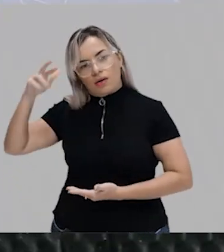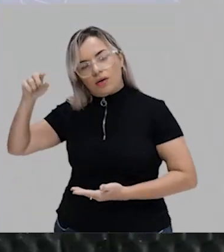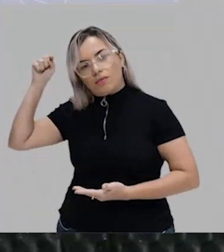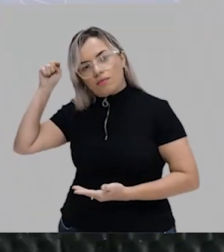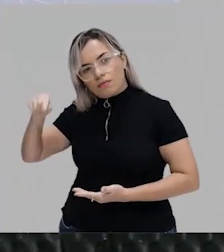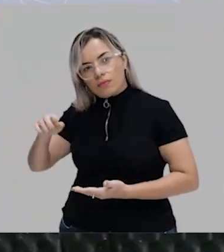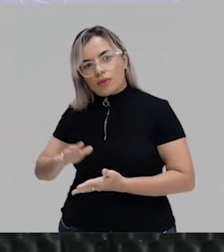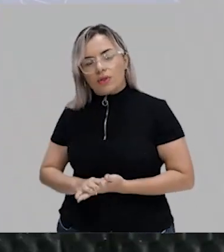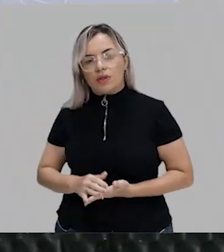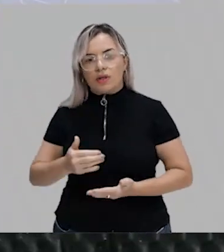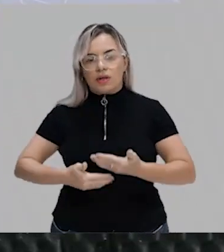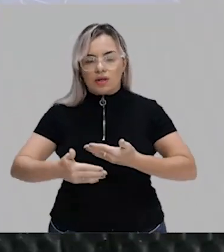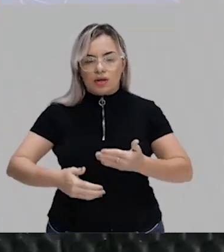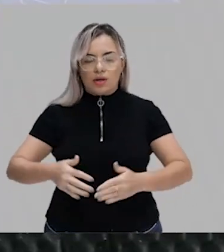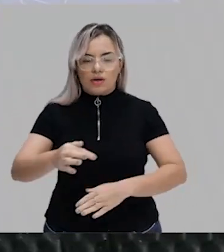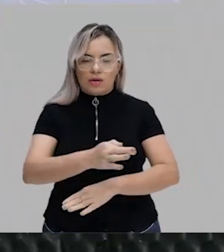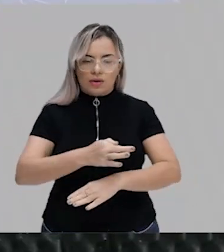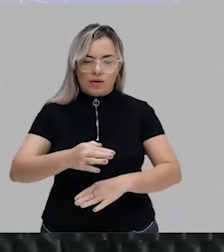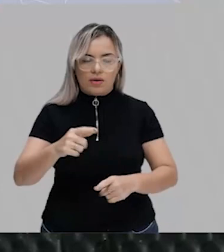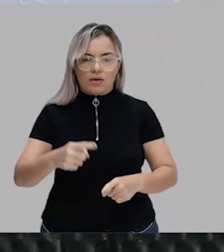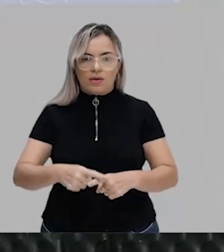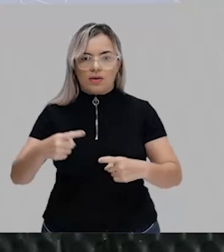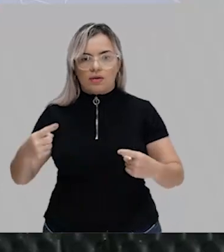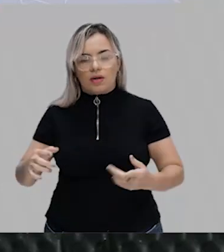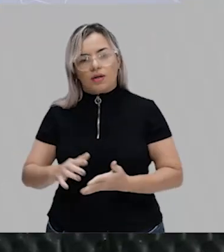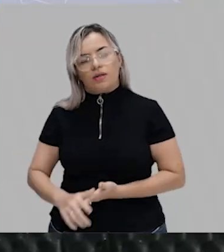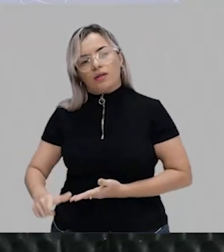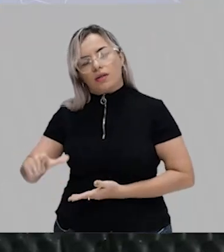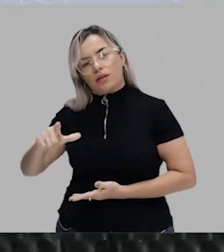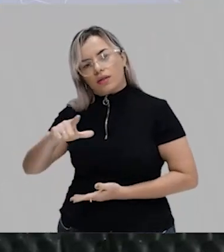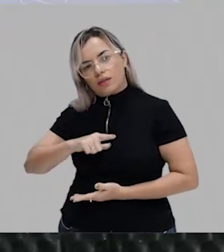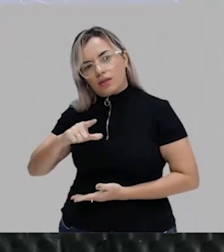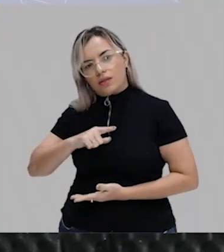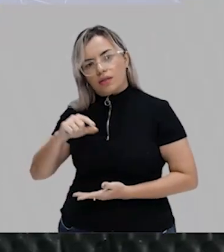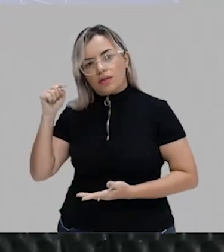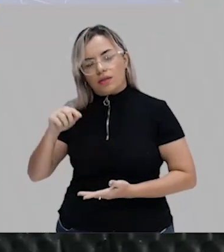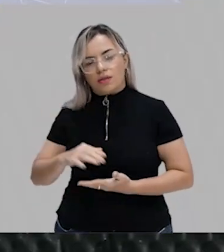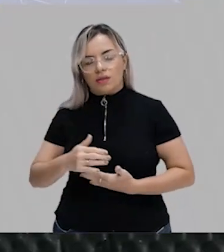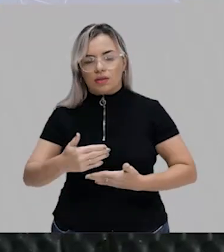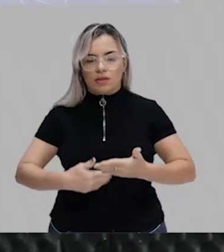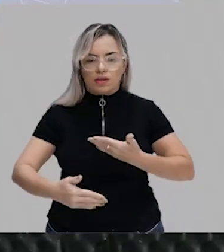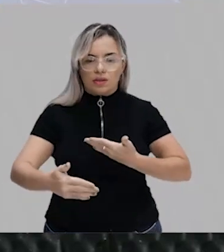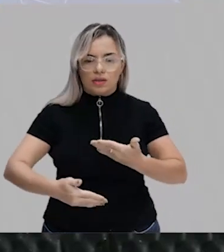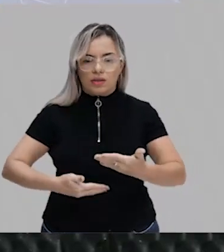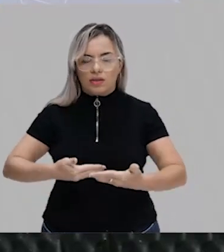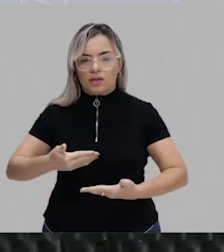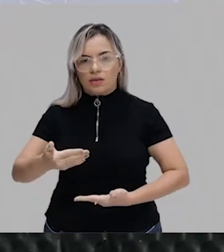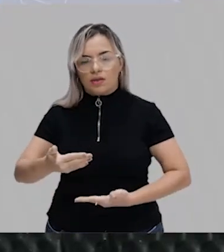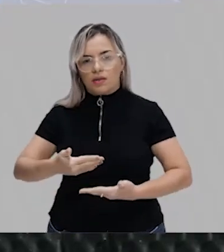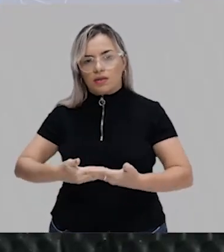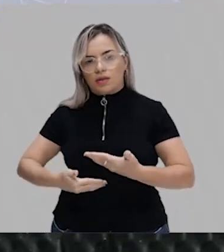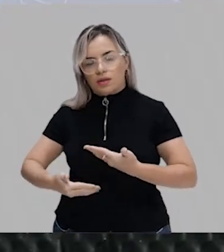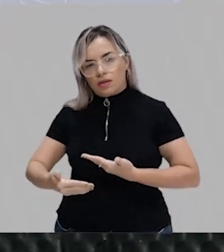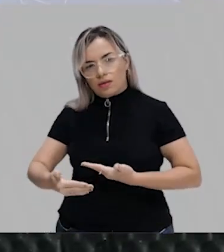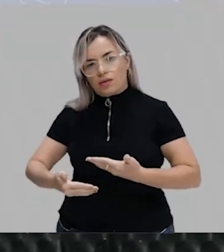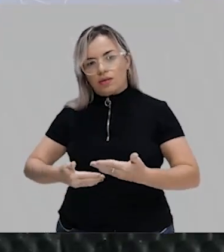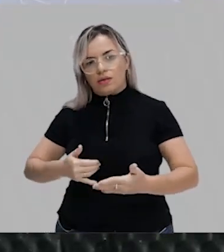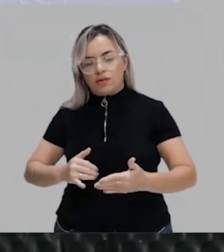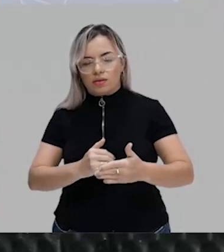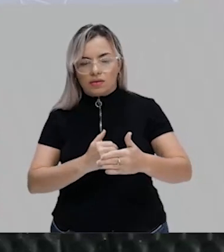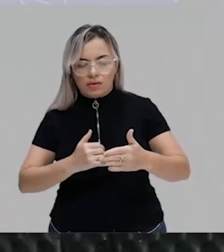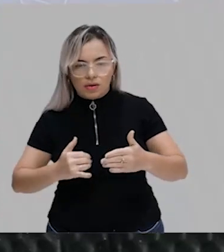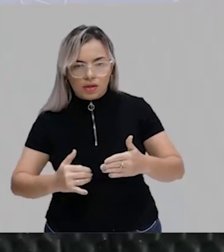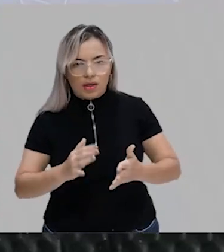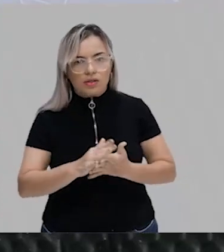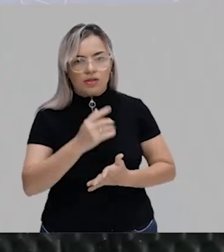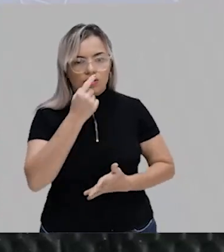mais formal, né? Mas a gente sabe que existe, tá? Uma certa informalidade entre alguns.